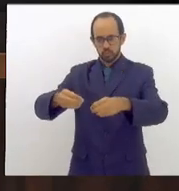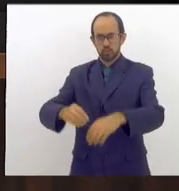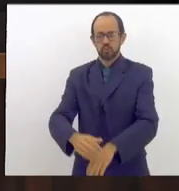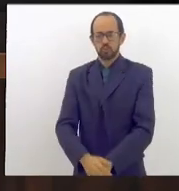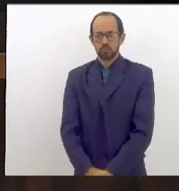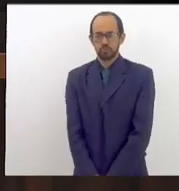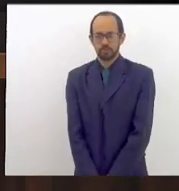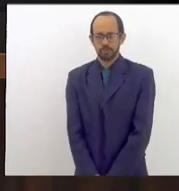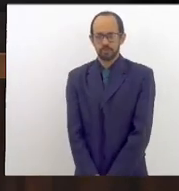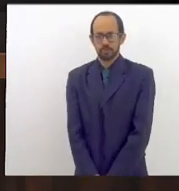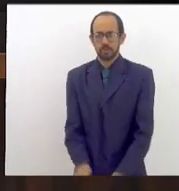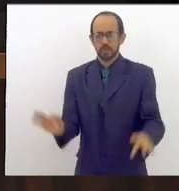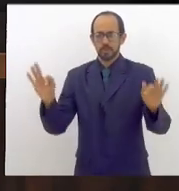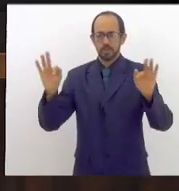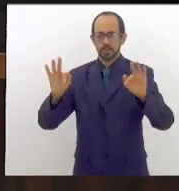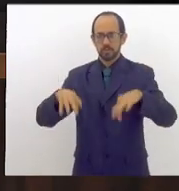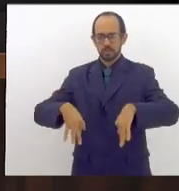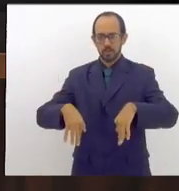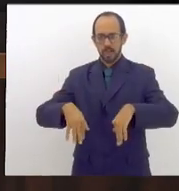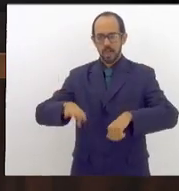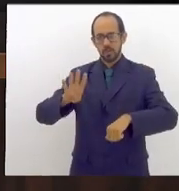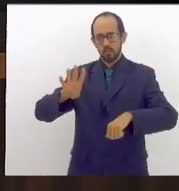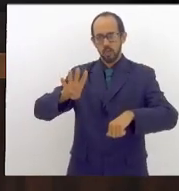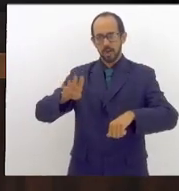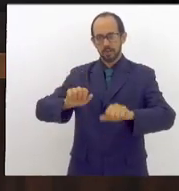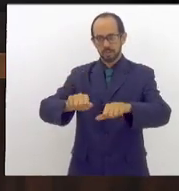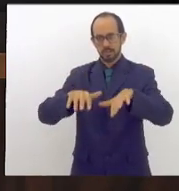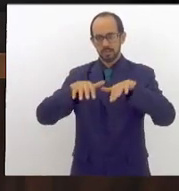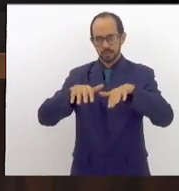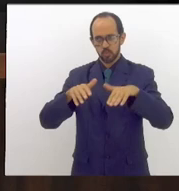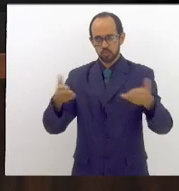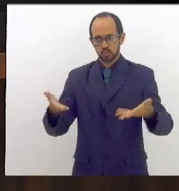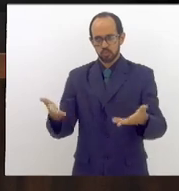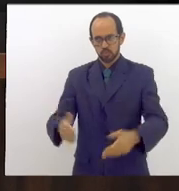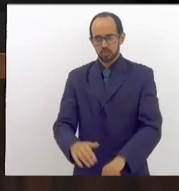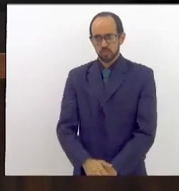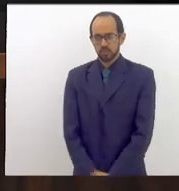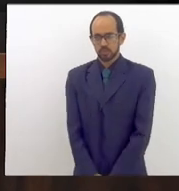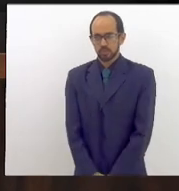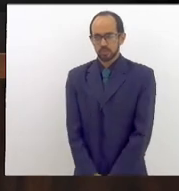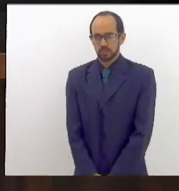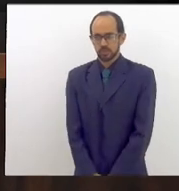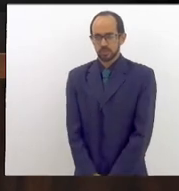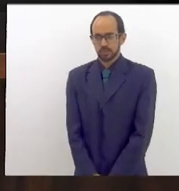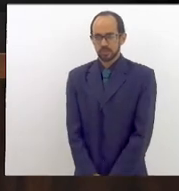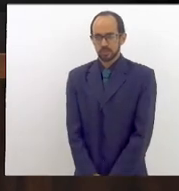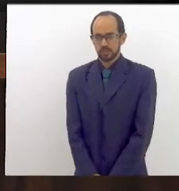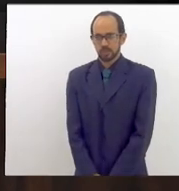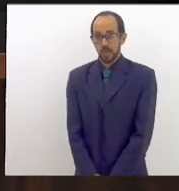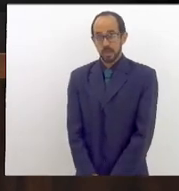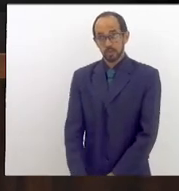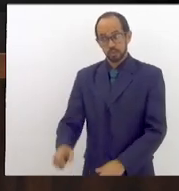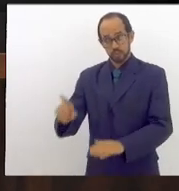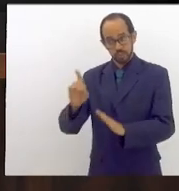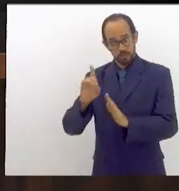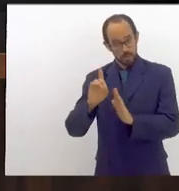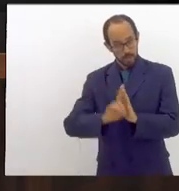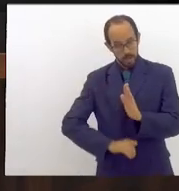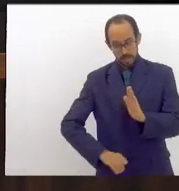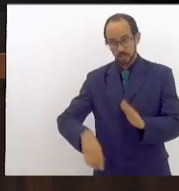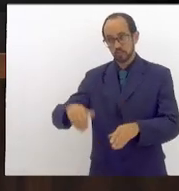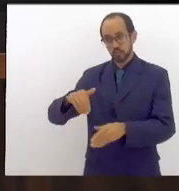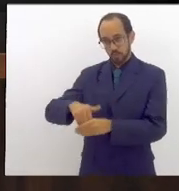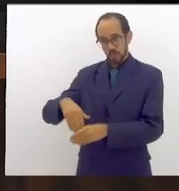está encerrada do dia tinha declaração de voto em Sr presidente